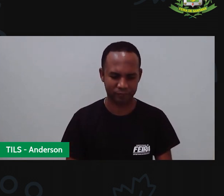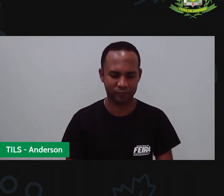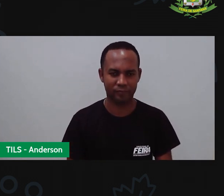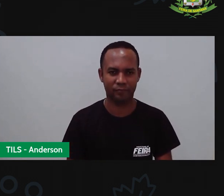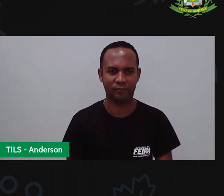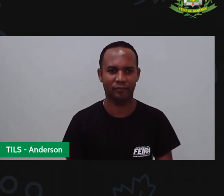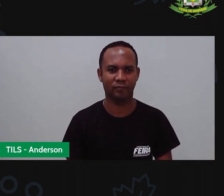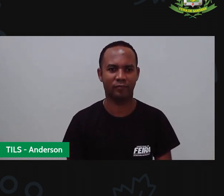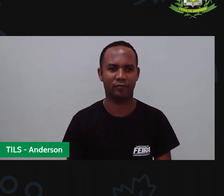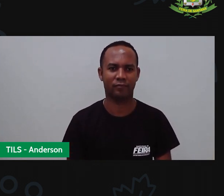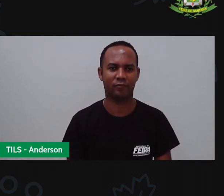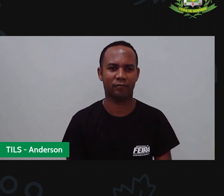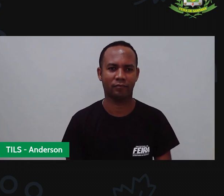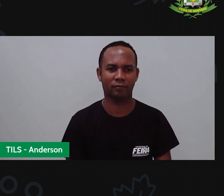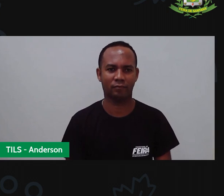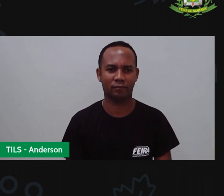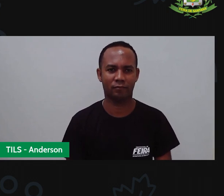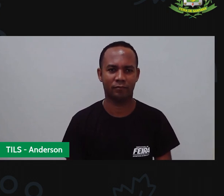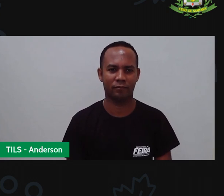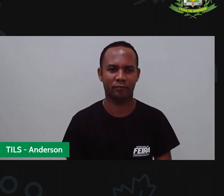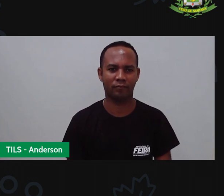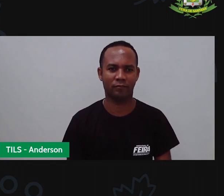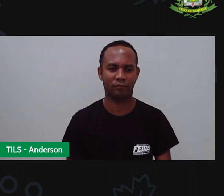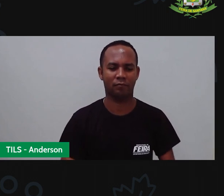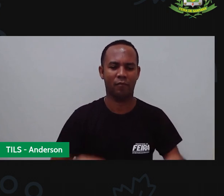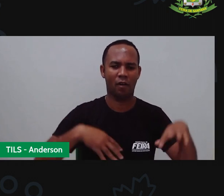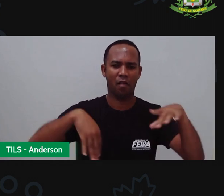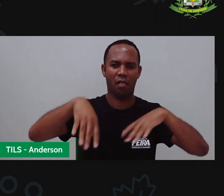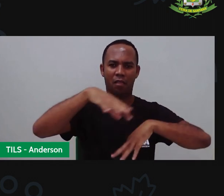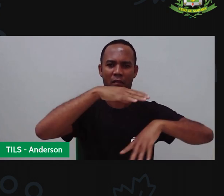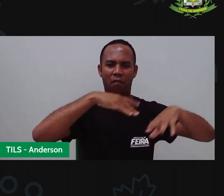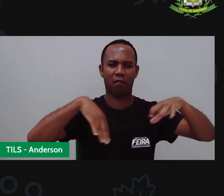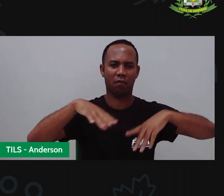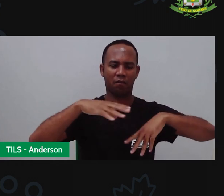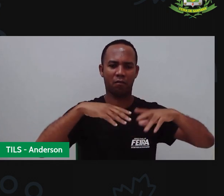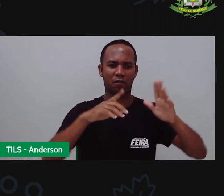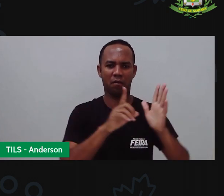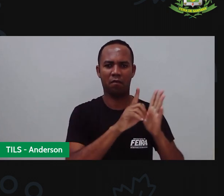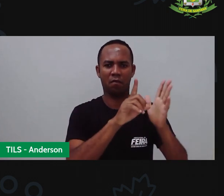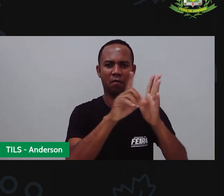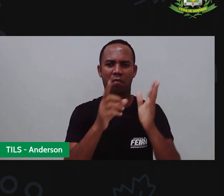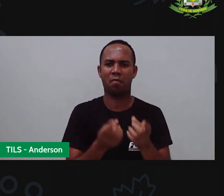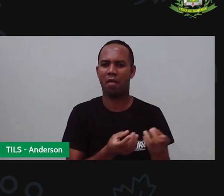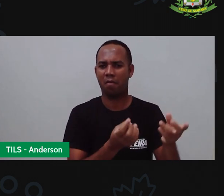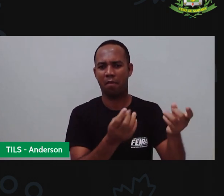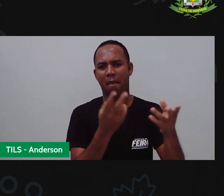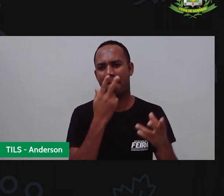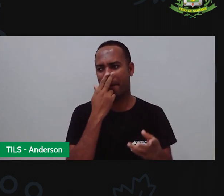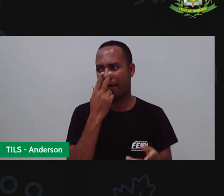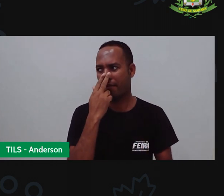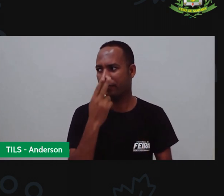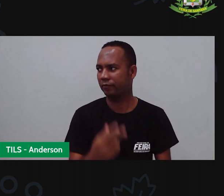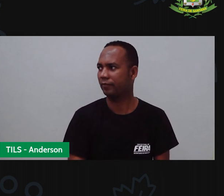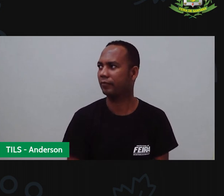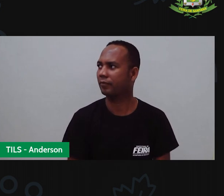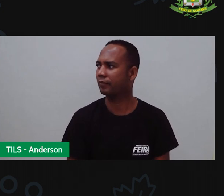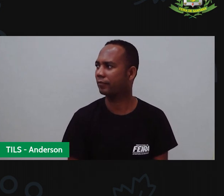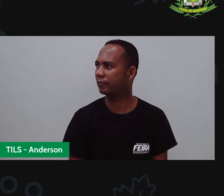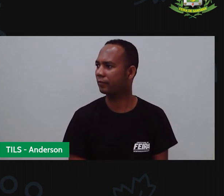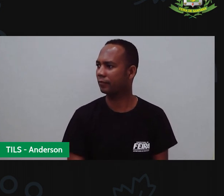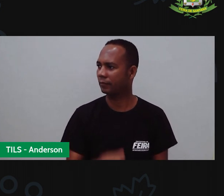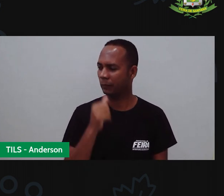São várias pessoas conversando. Está parecendo uma feira livre, uma área de comércio aberta. Olha lá, ele é